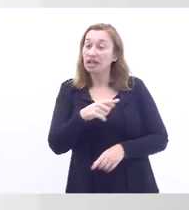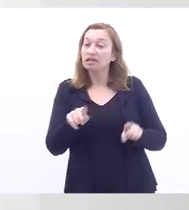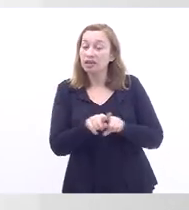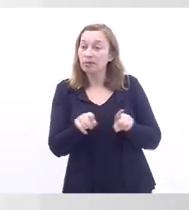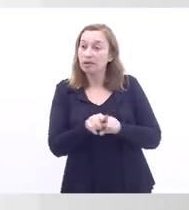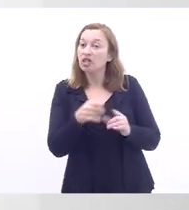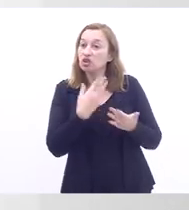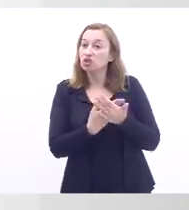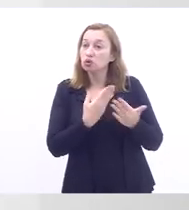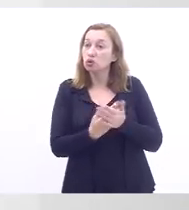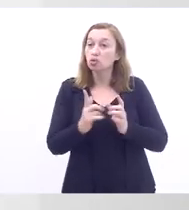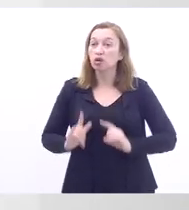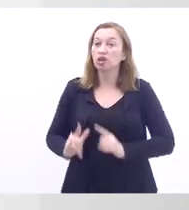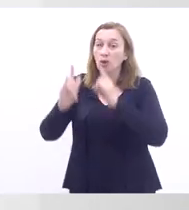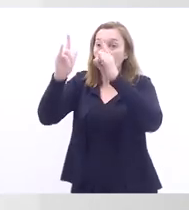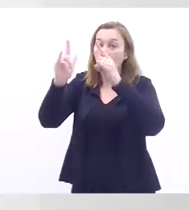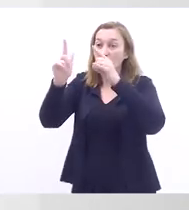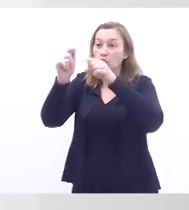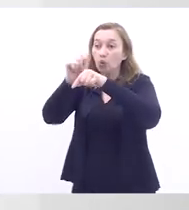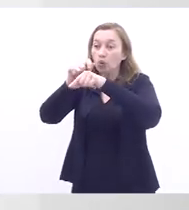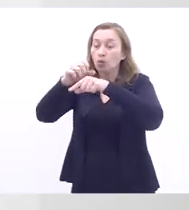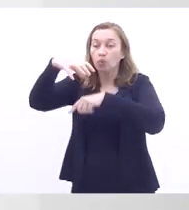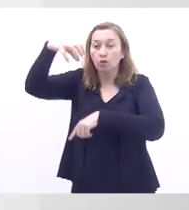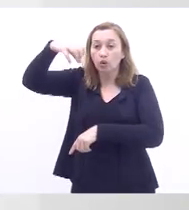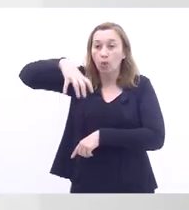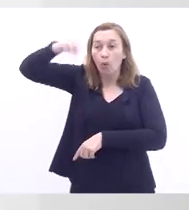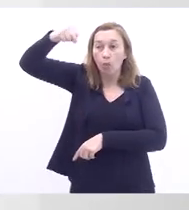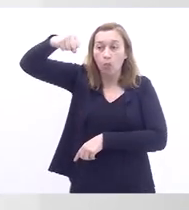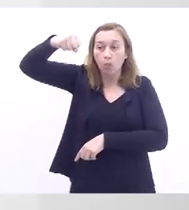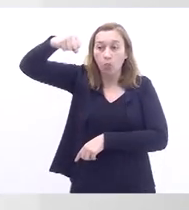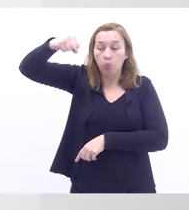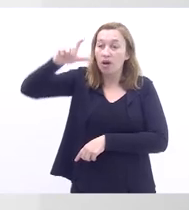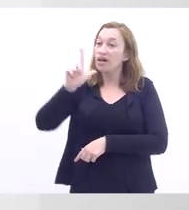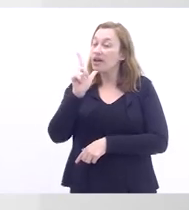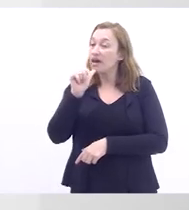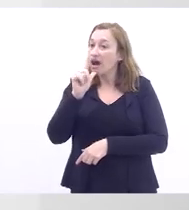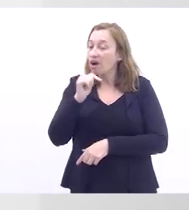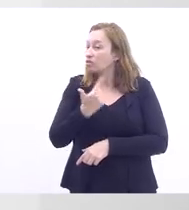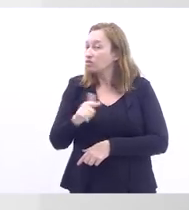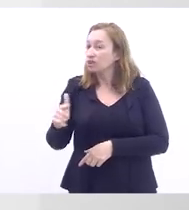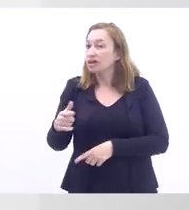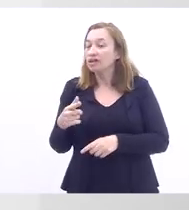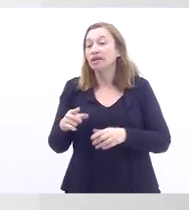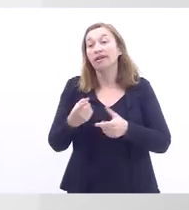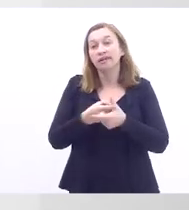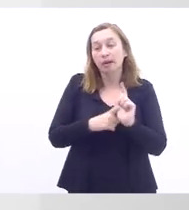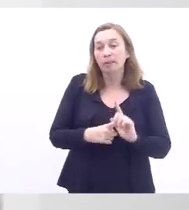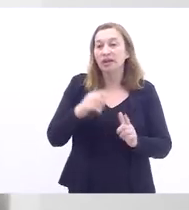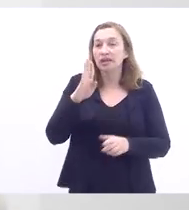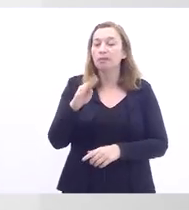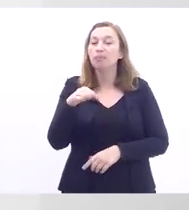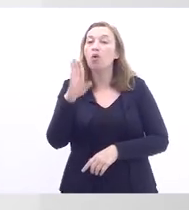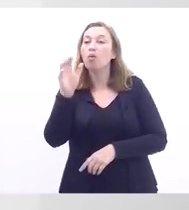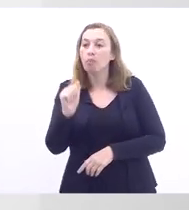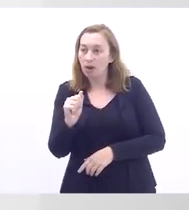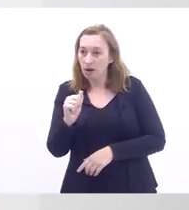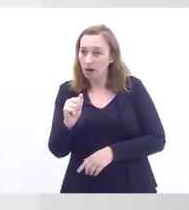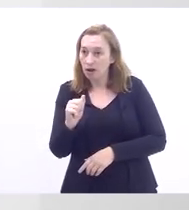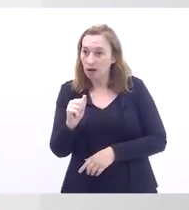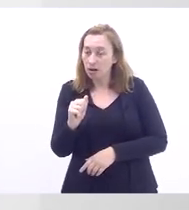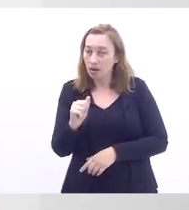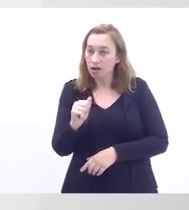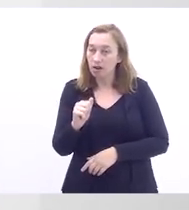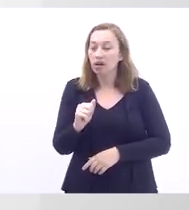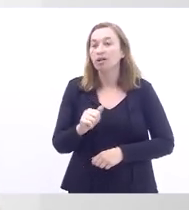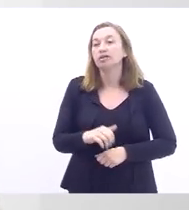é um prédio que está atualmente sem eletricidade e o porquê Depende de bomba para alimentar a o